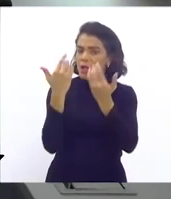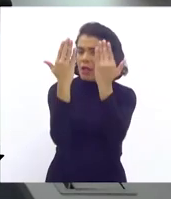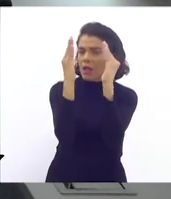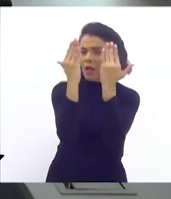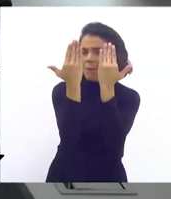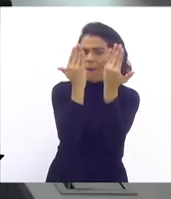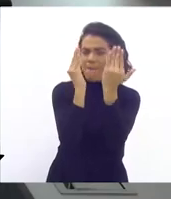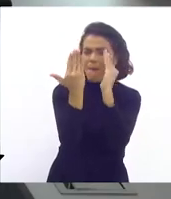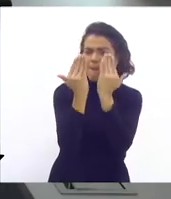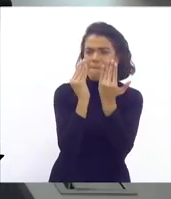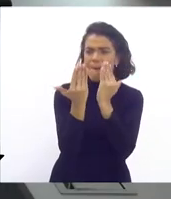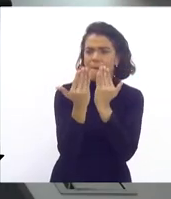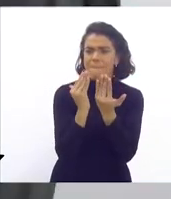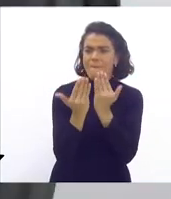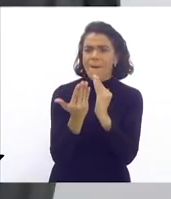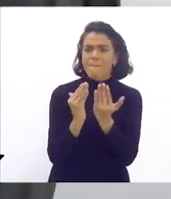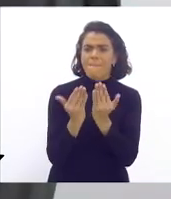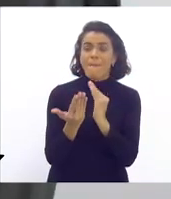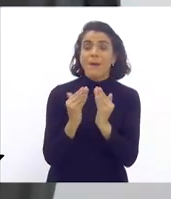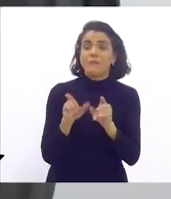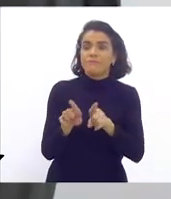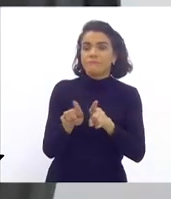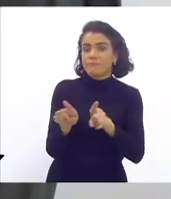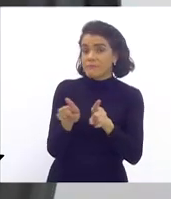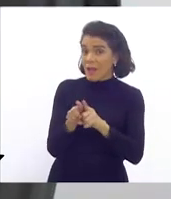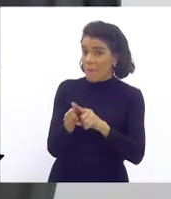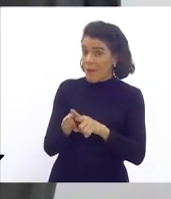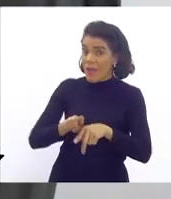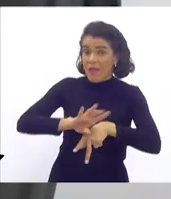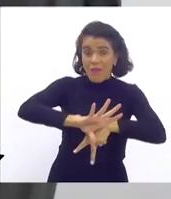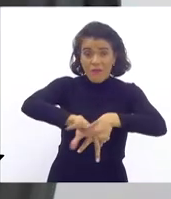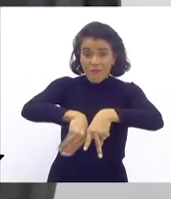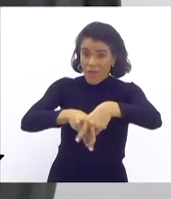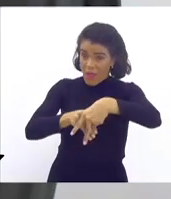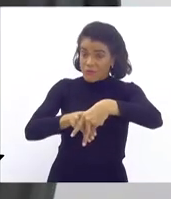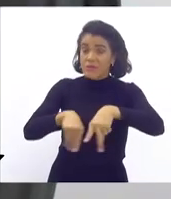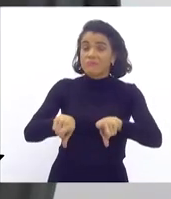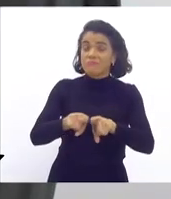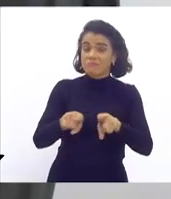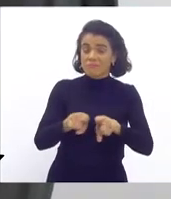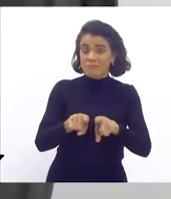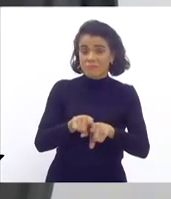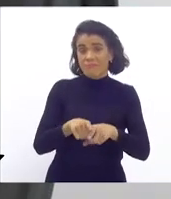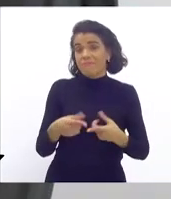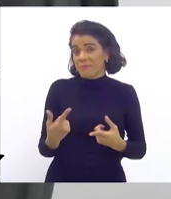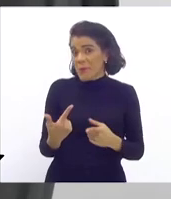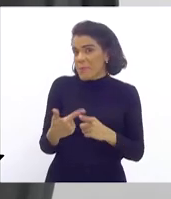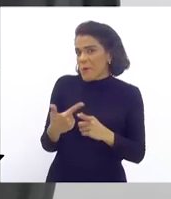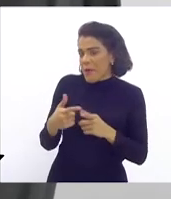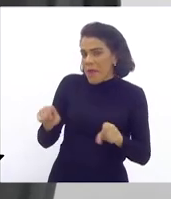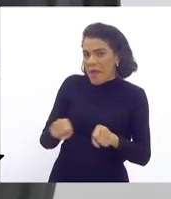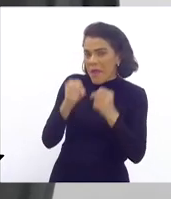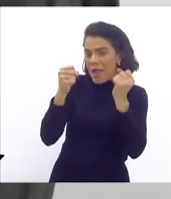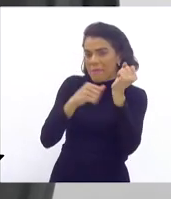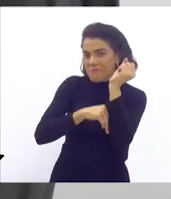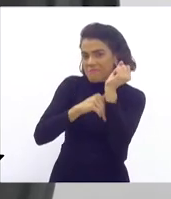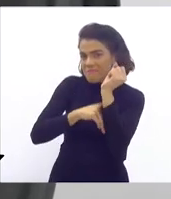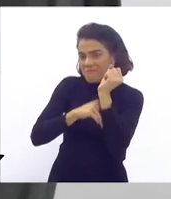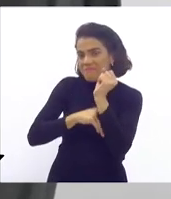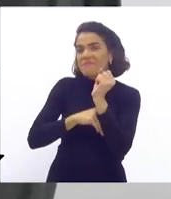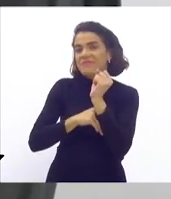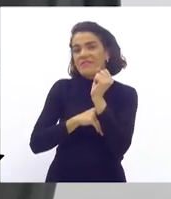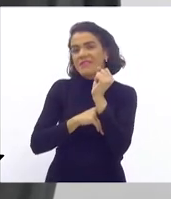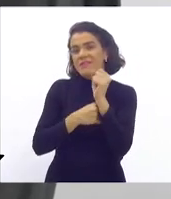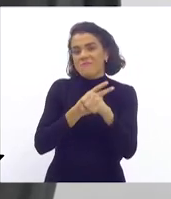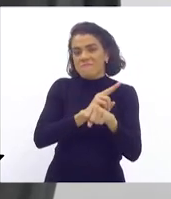algum tipo de fraude e também de sonegação ao horário público porque através da quebra de sigilo bancário fiscal a gente vai saber